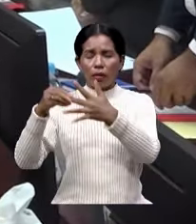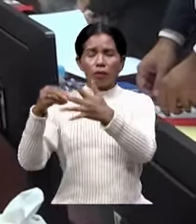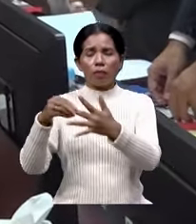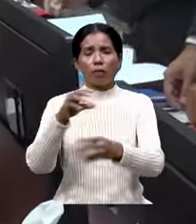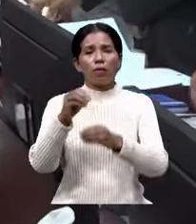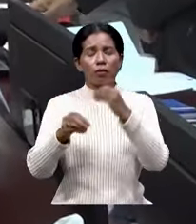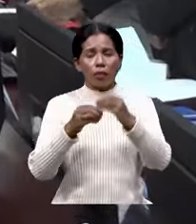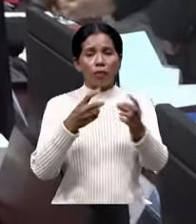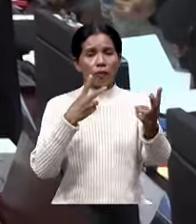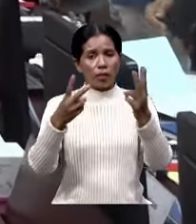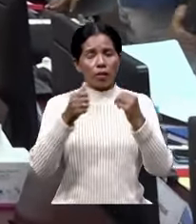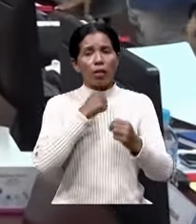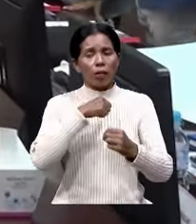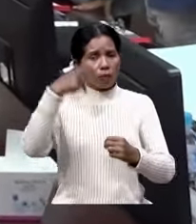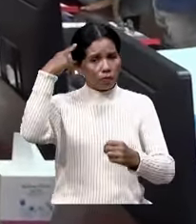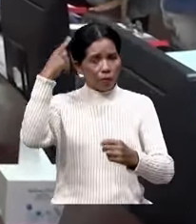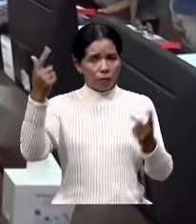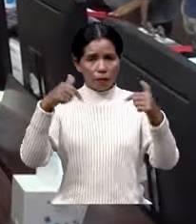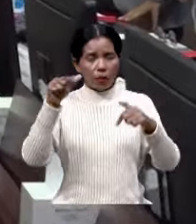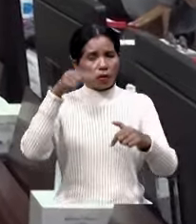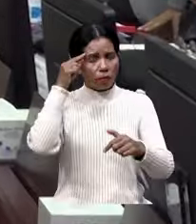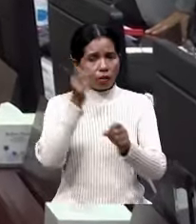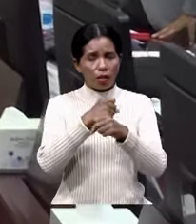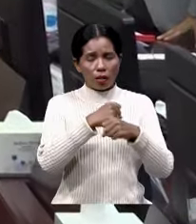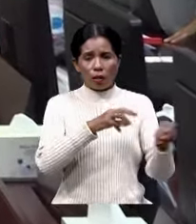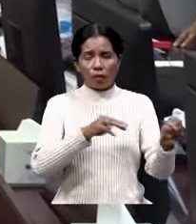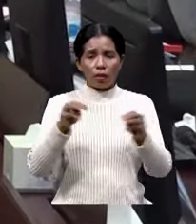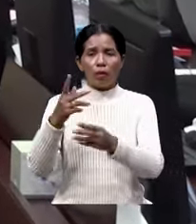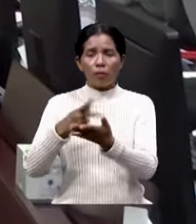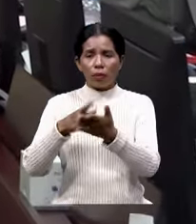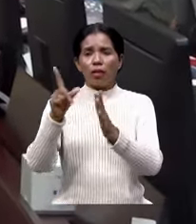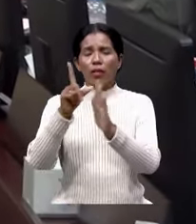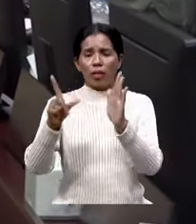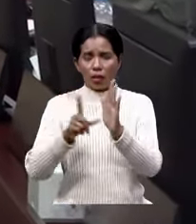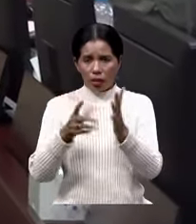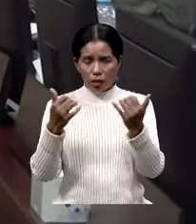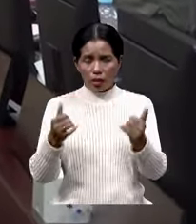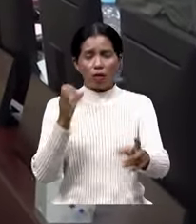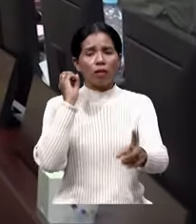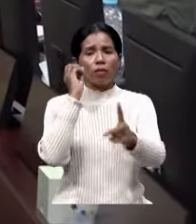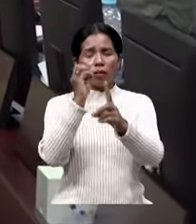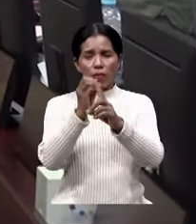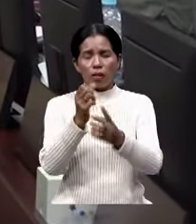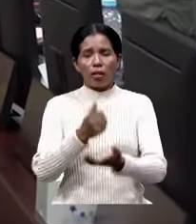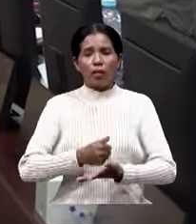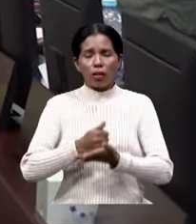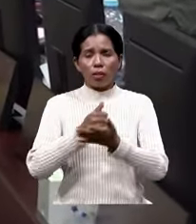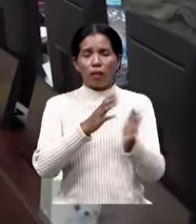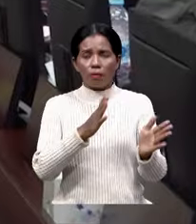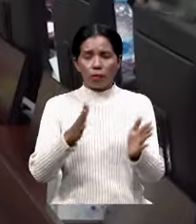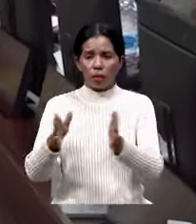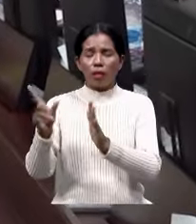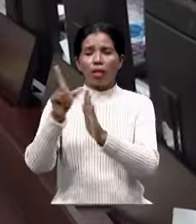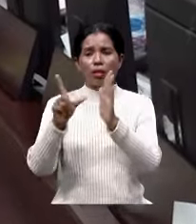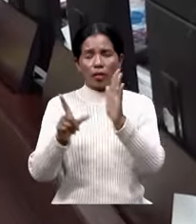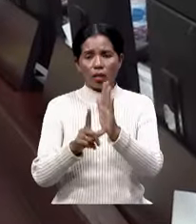aprovisionamento com a visita Papa Francisco Nian. Governo halo alteração do projeto decreto-lei Idané, o objetivo a tu ajusta procedimento